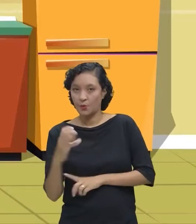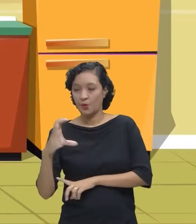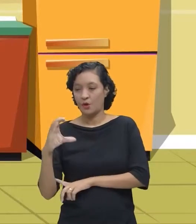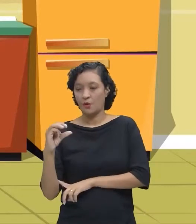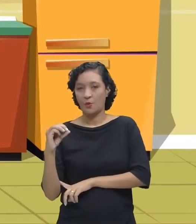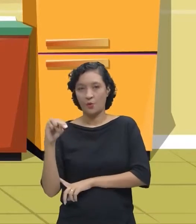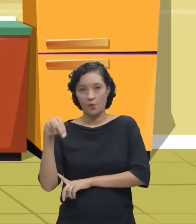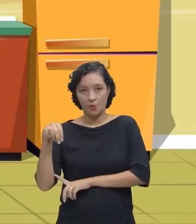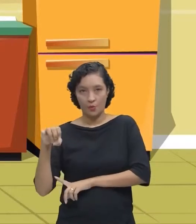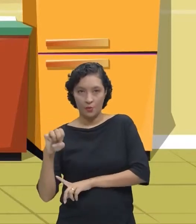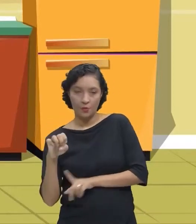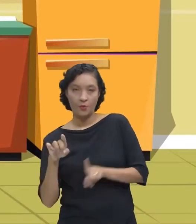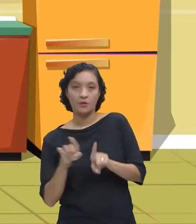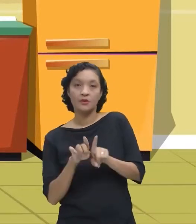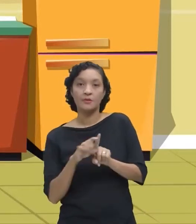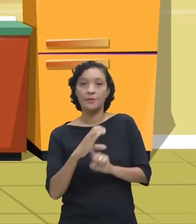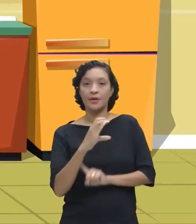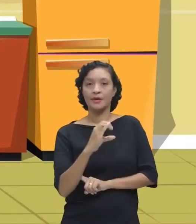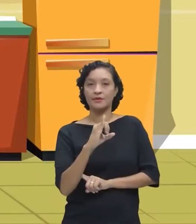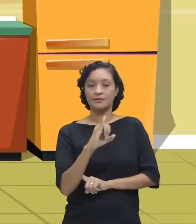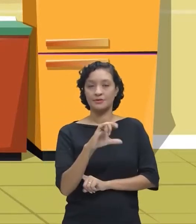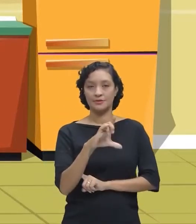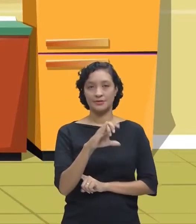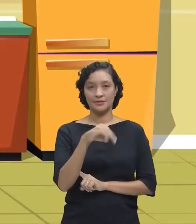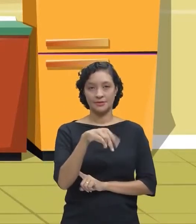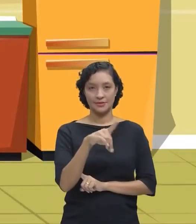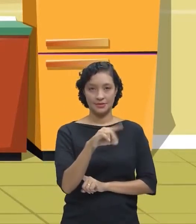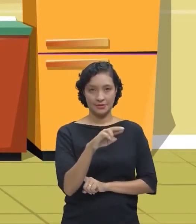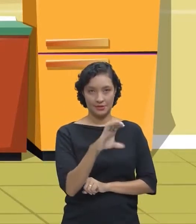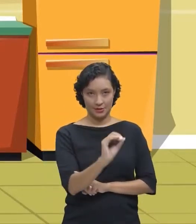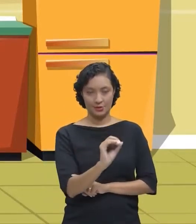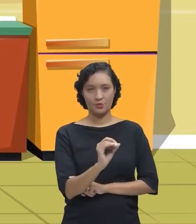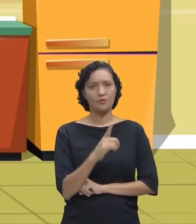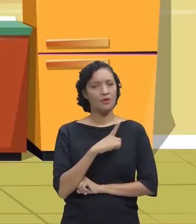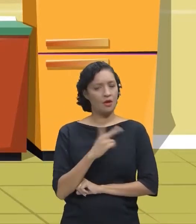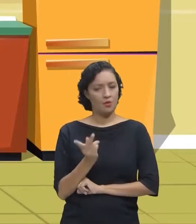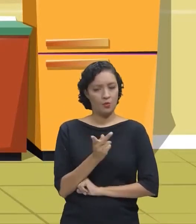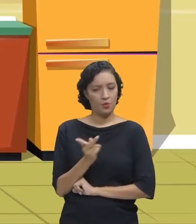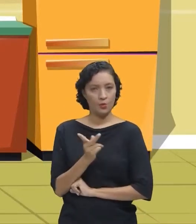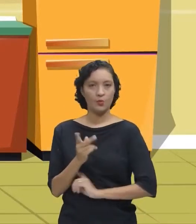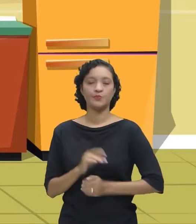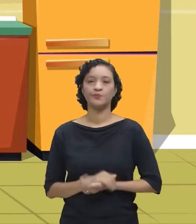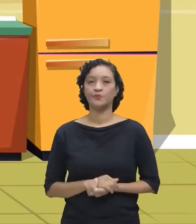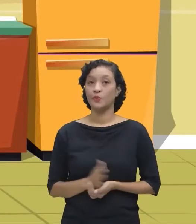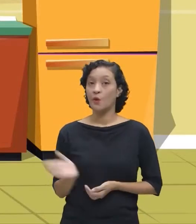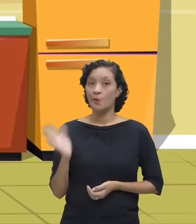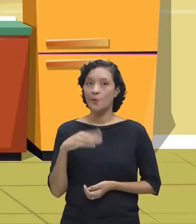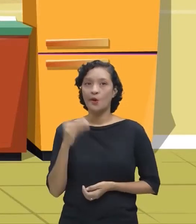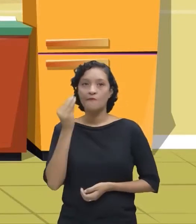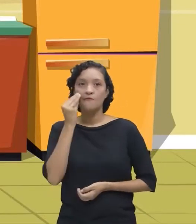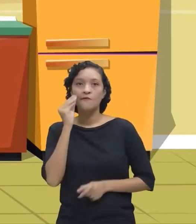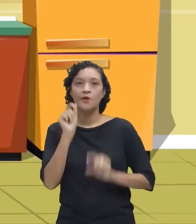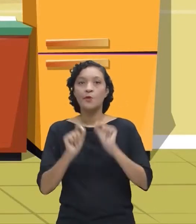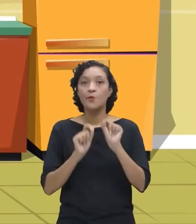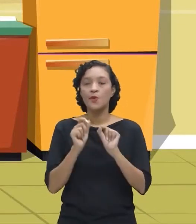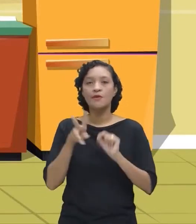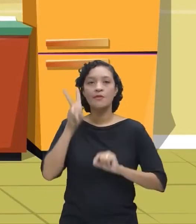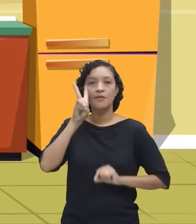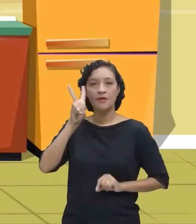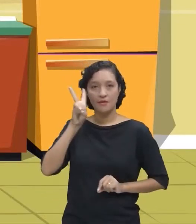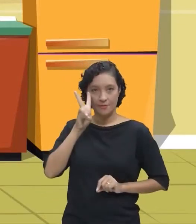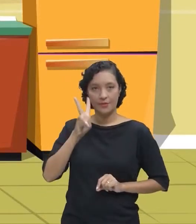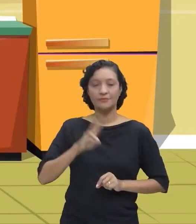tem várias outras formas. Vamos prestar atenção aqui na cozinha, vamos ver o que que nos lembra o cone e